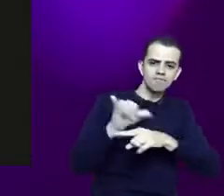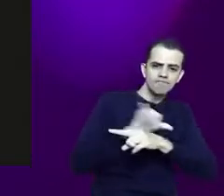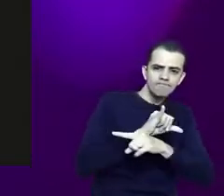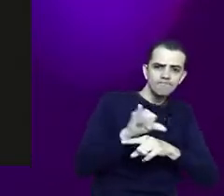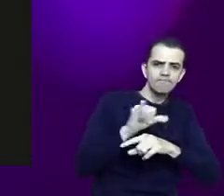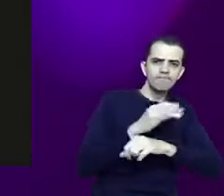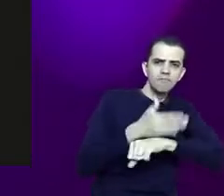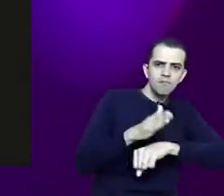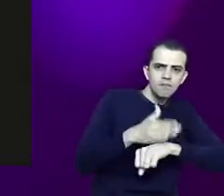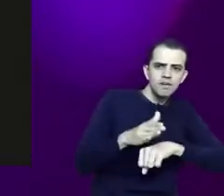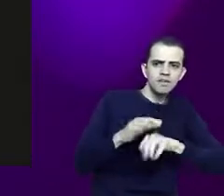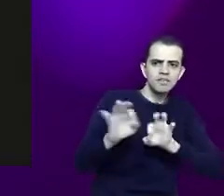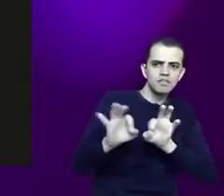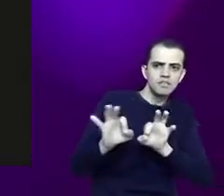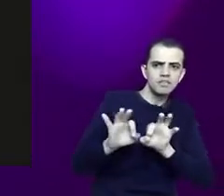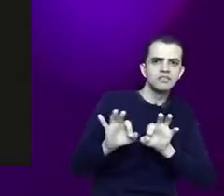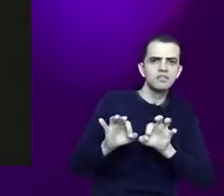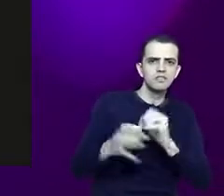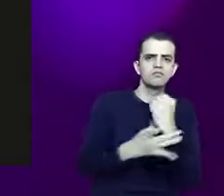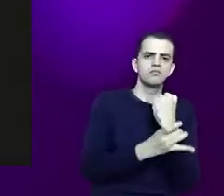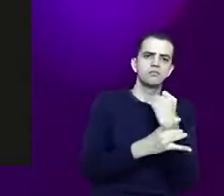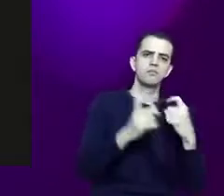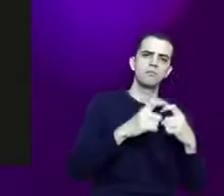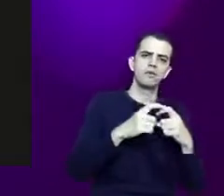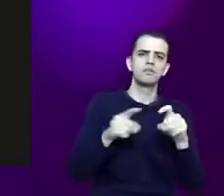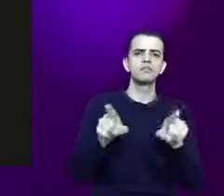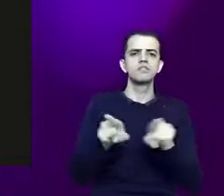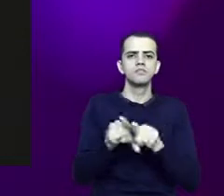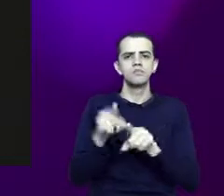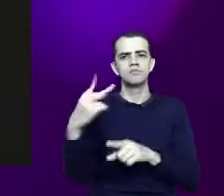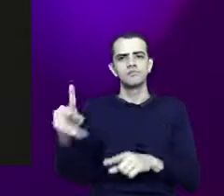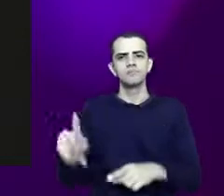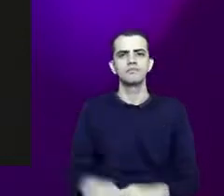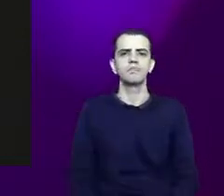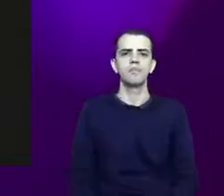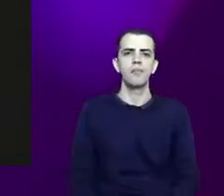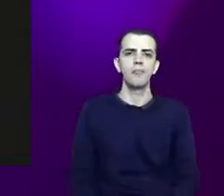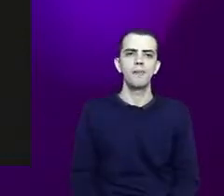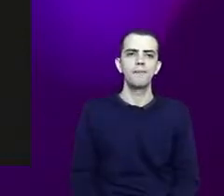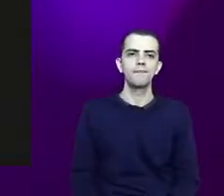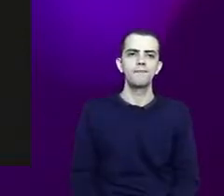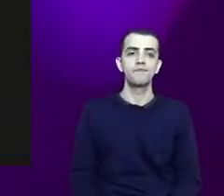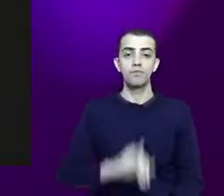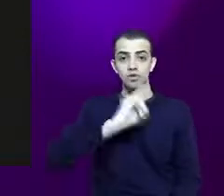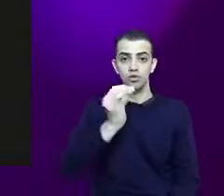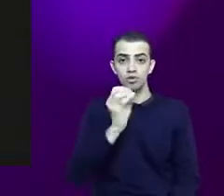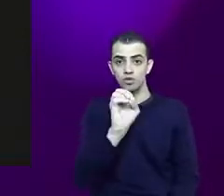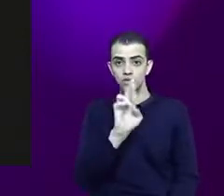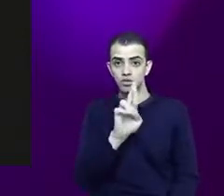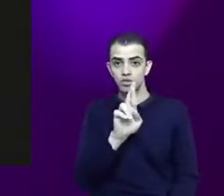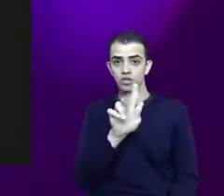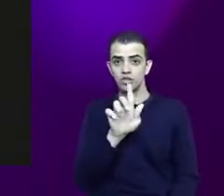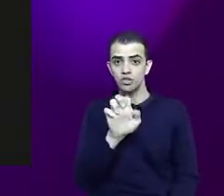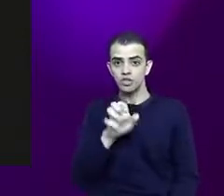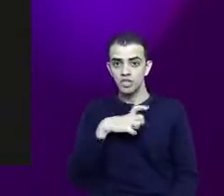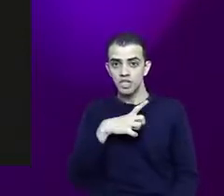para o médico e para o paciente. Perfeito. Doutor Jorge, o senhor quer dar alguma opinião?